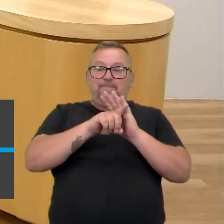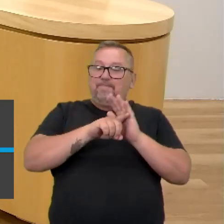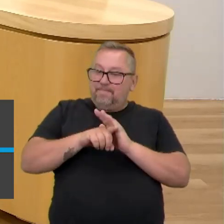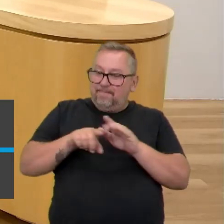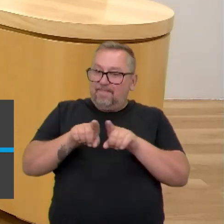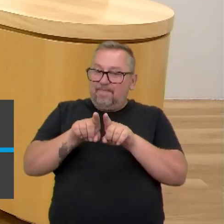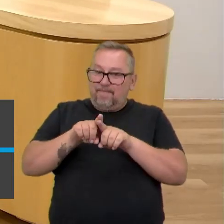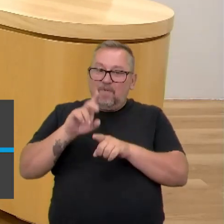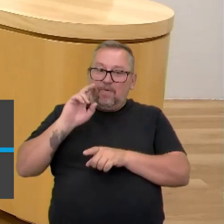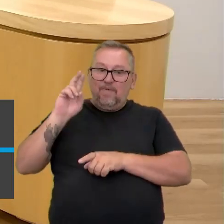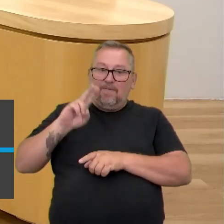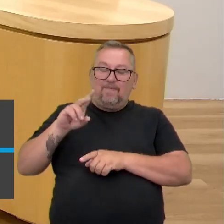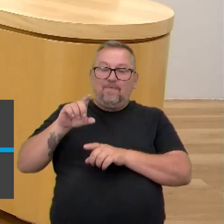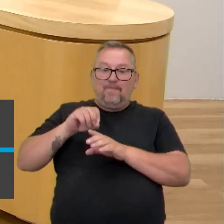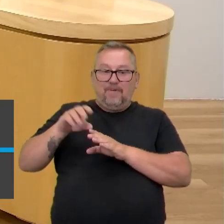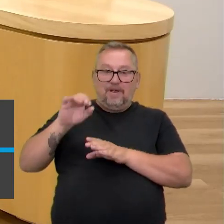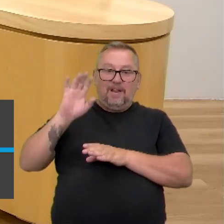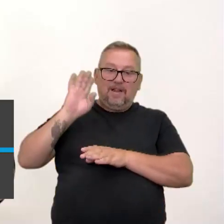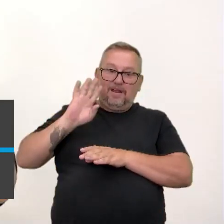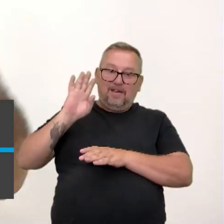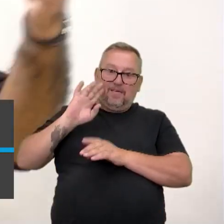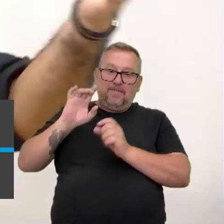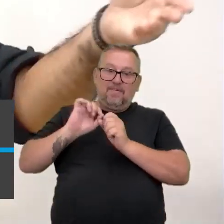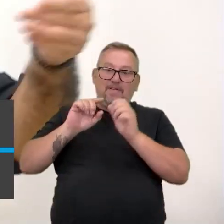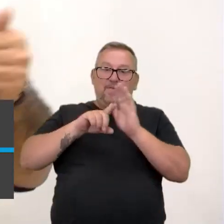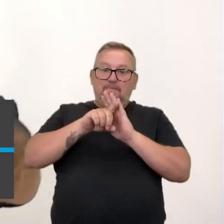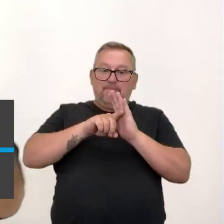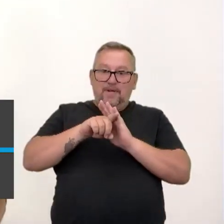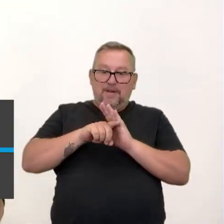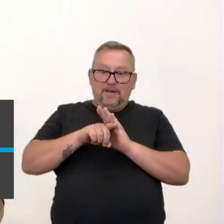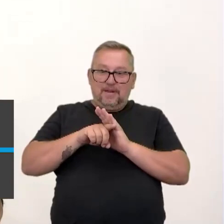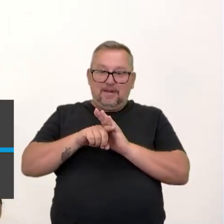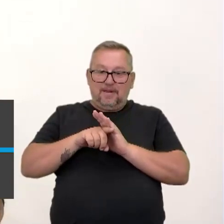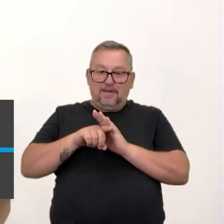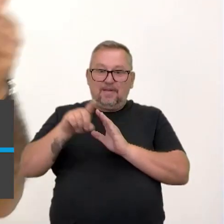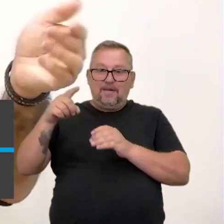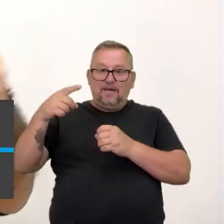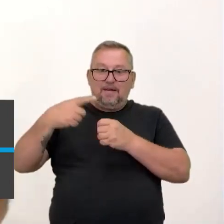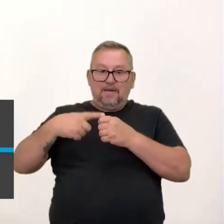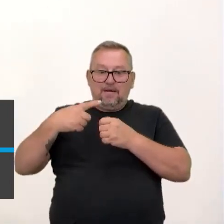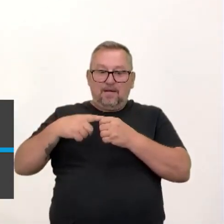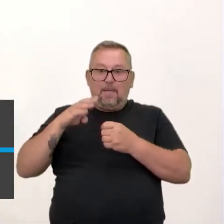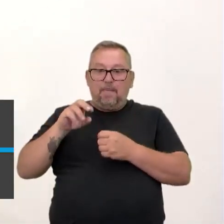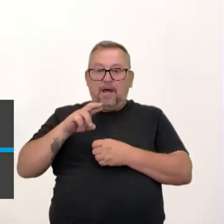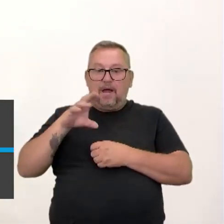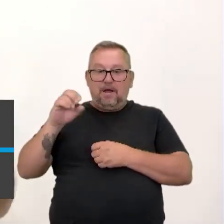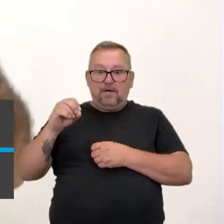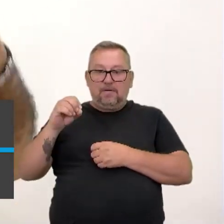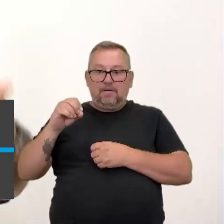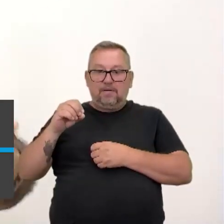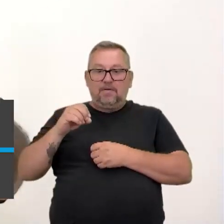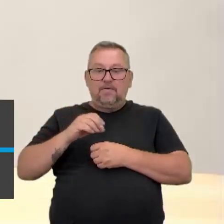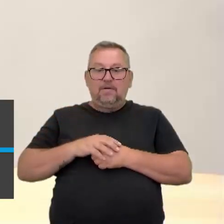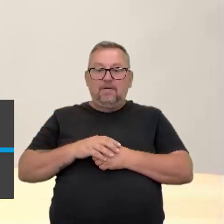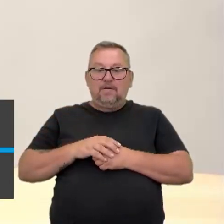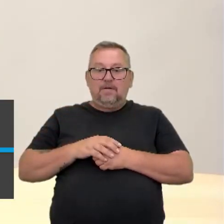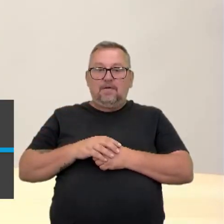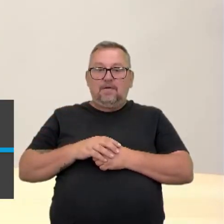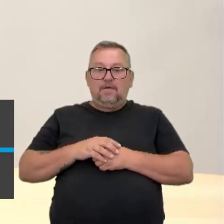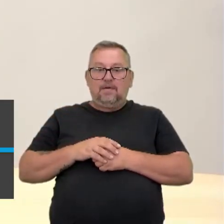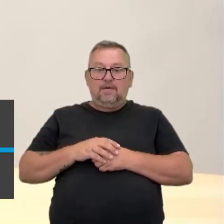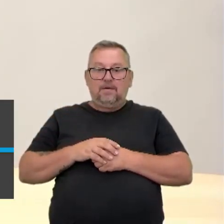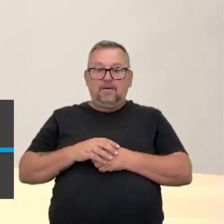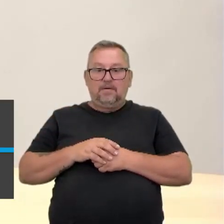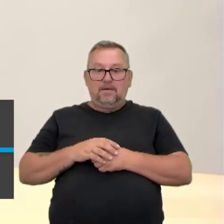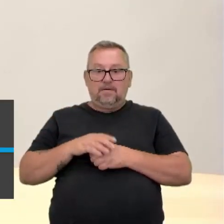tem que pesquisar. Olha que dica legal vocês fazerem essa pesquisa dessa cidade que literalmente está... Ela está caindo.